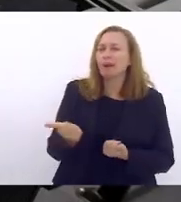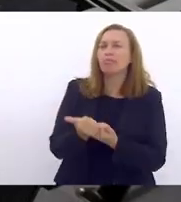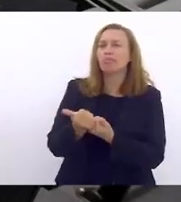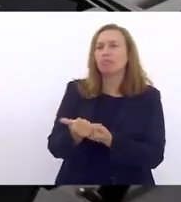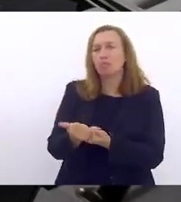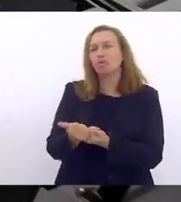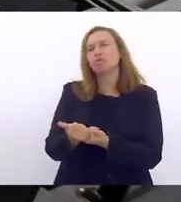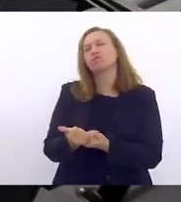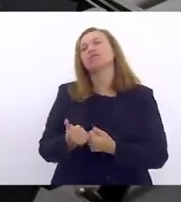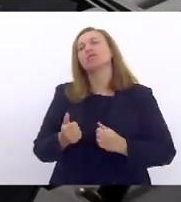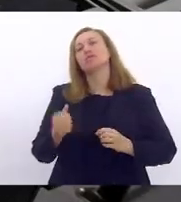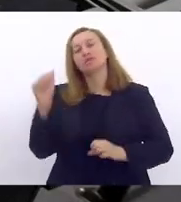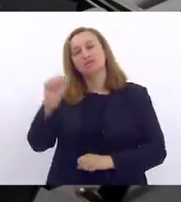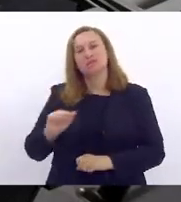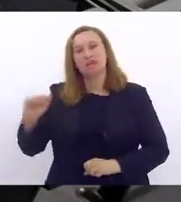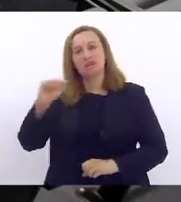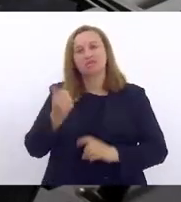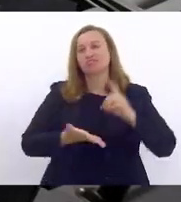de Janeiro.